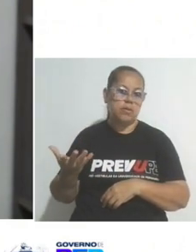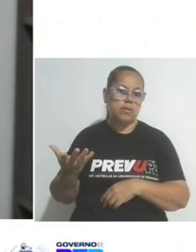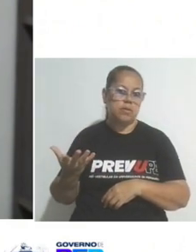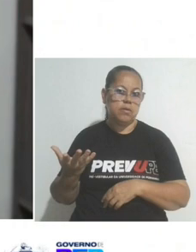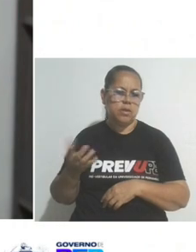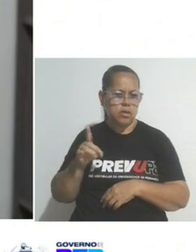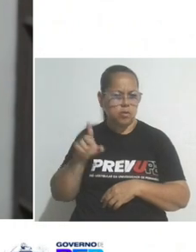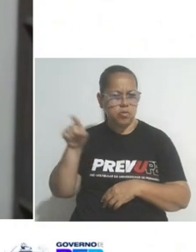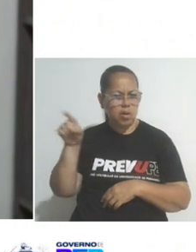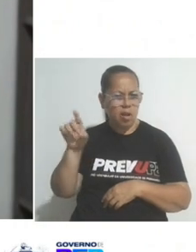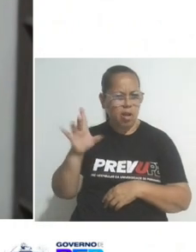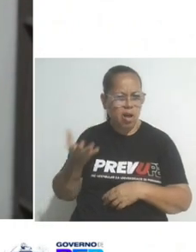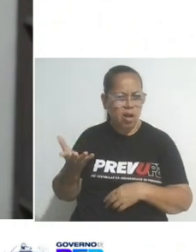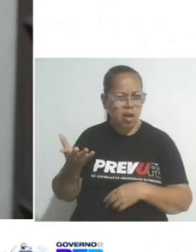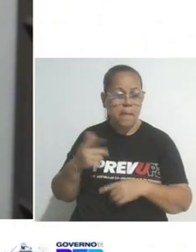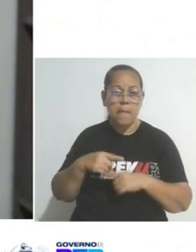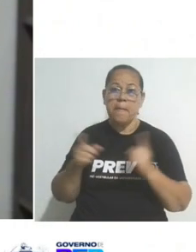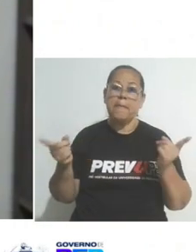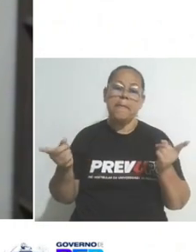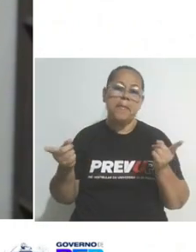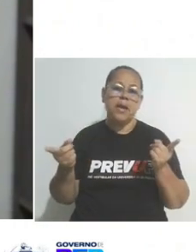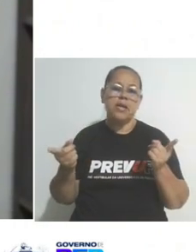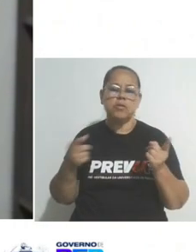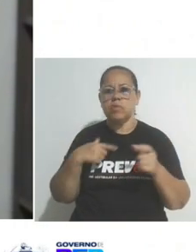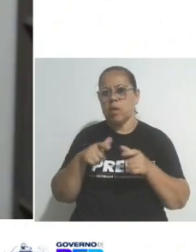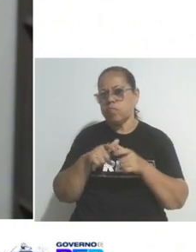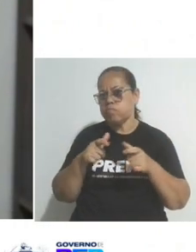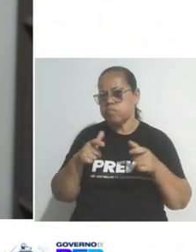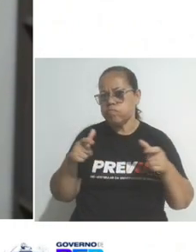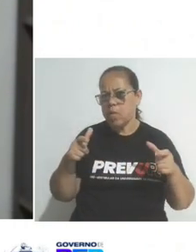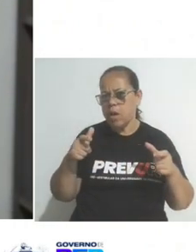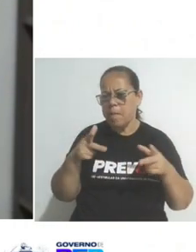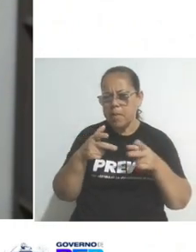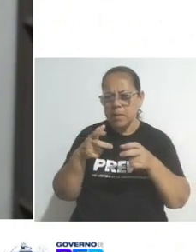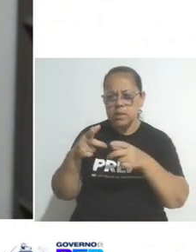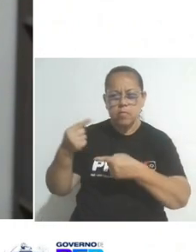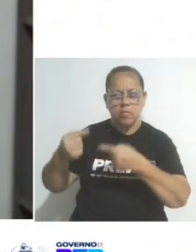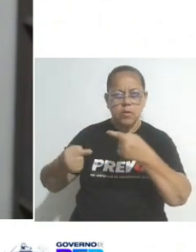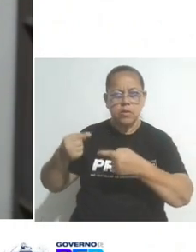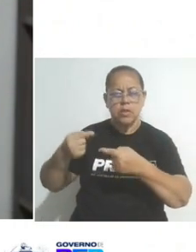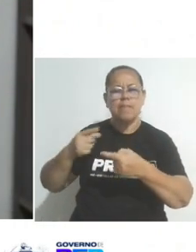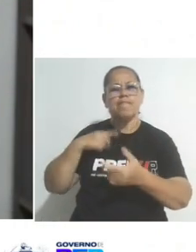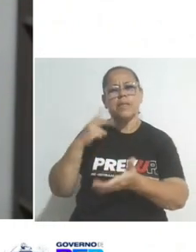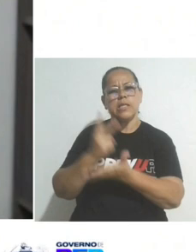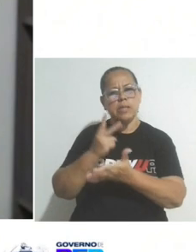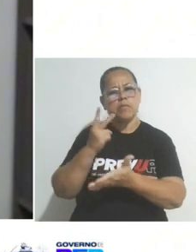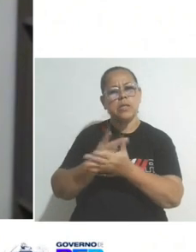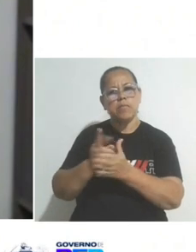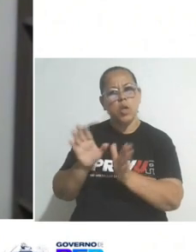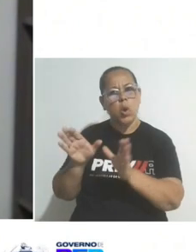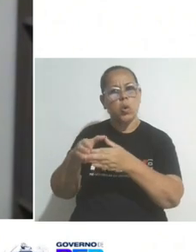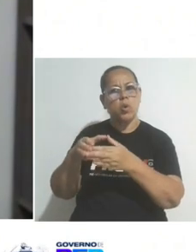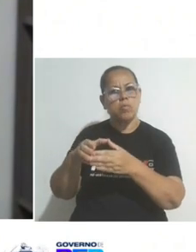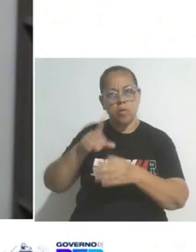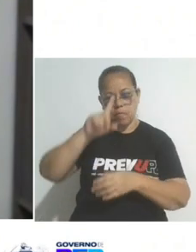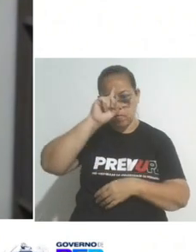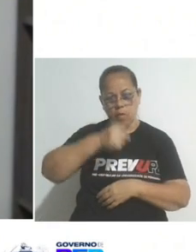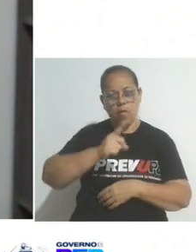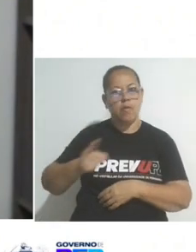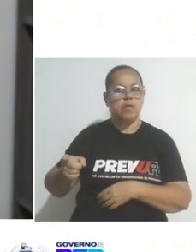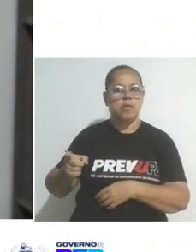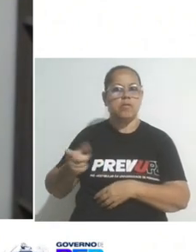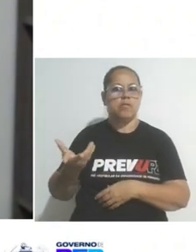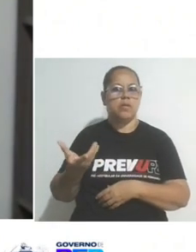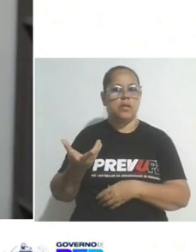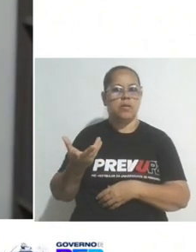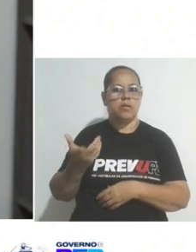só faria sentido lá mas no fundo quando amplificamos a percepção política há sempre grupos dominantes que vão dominar a política